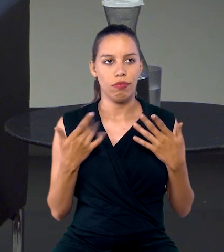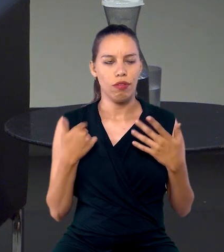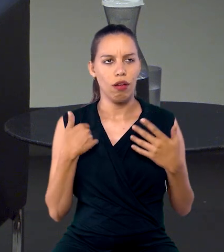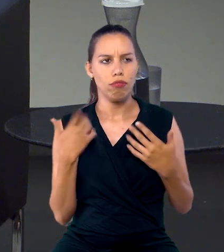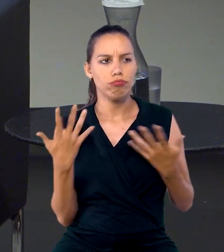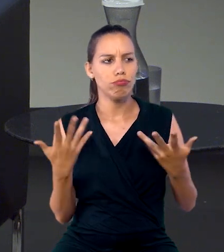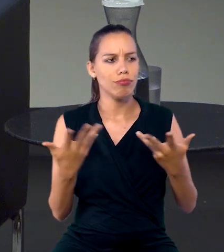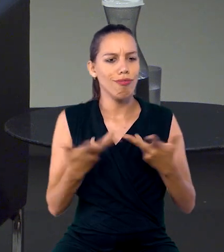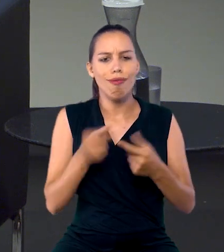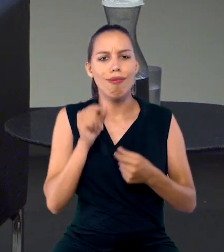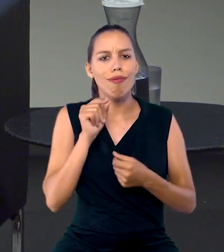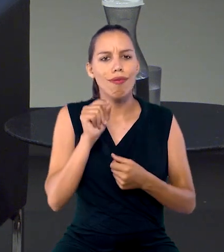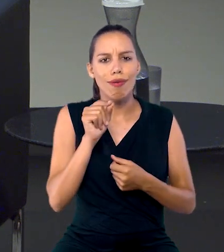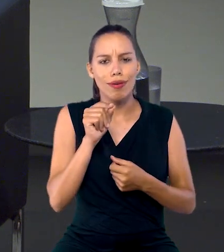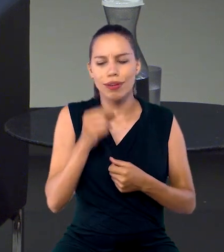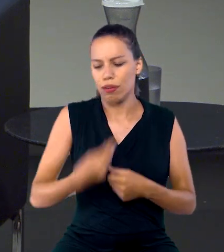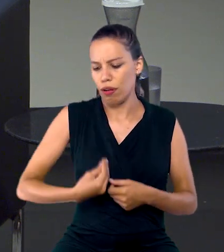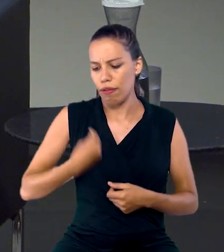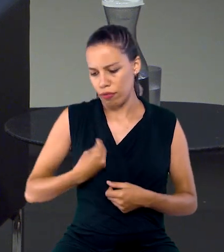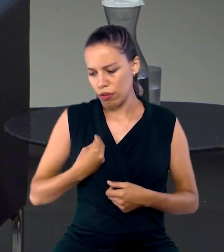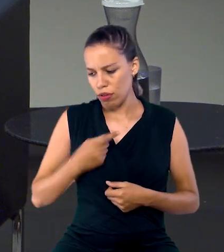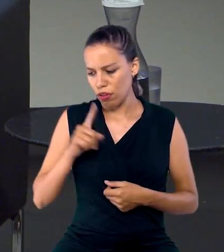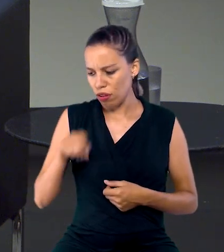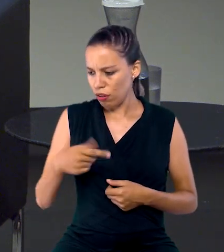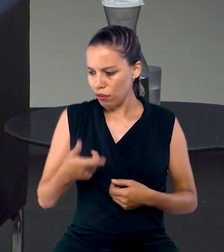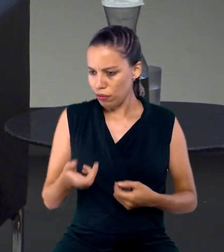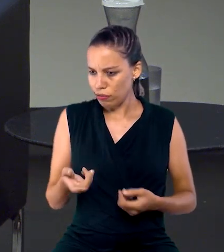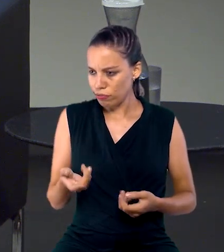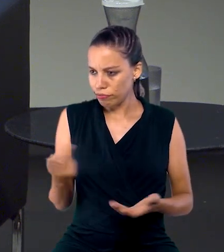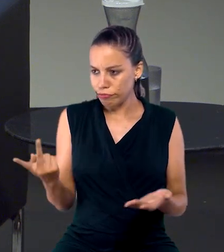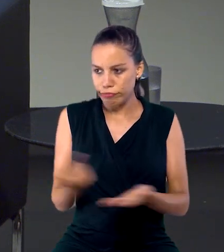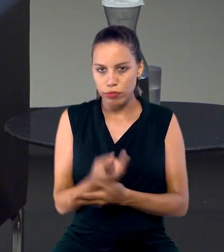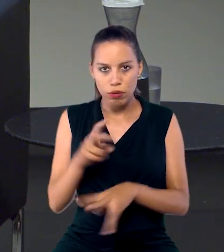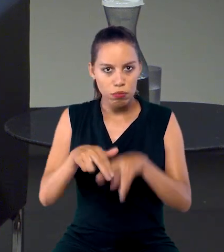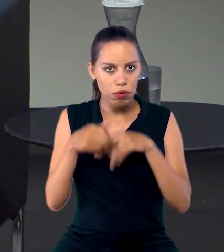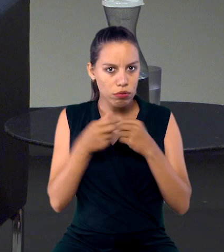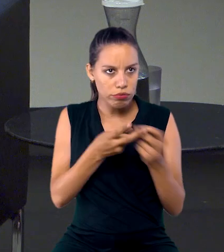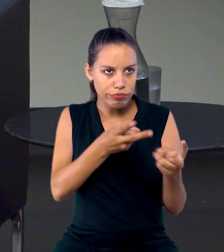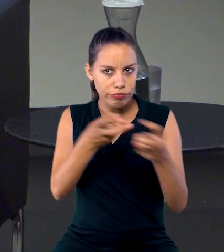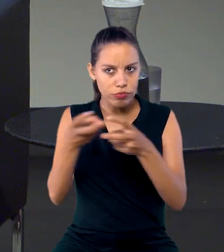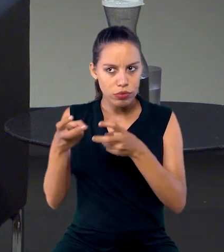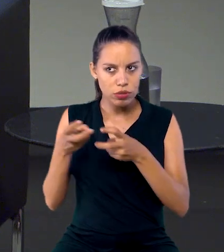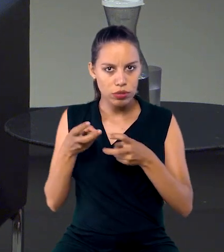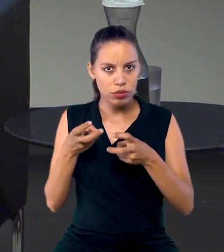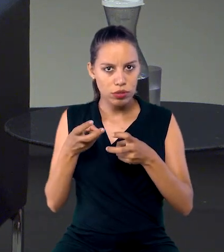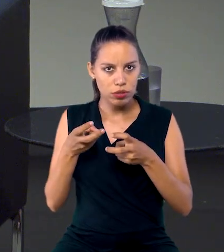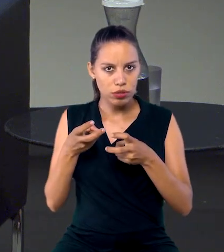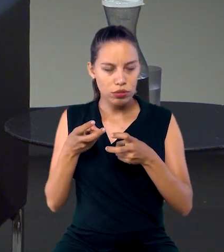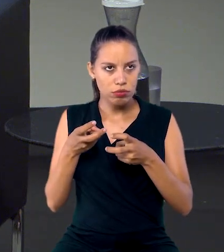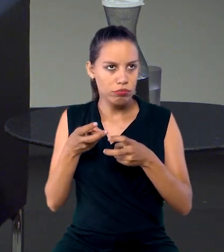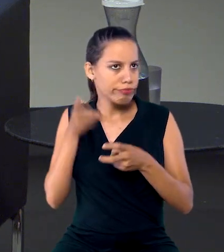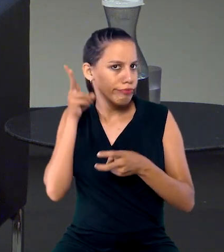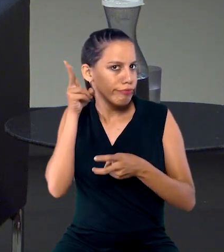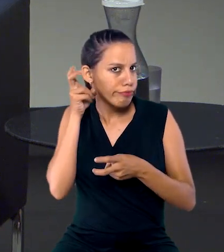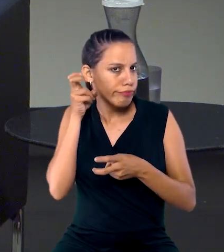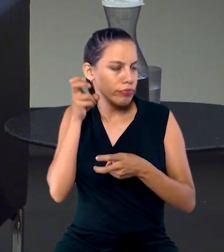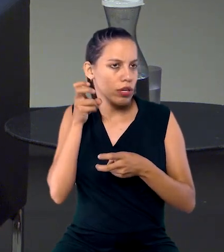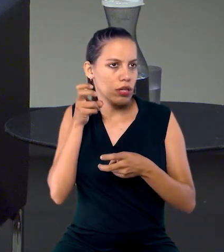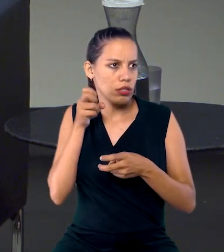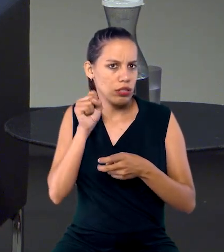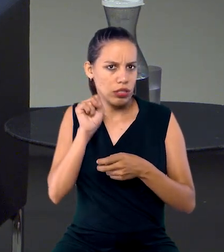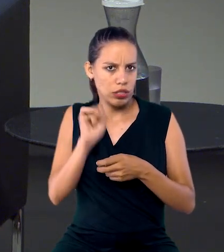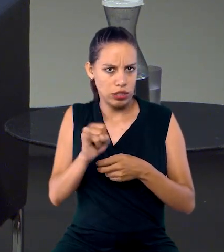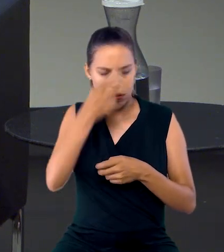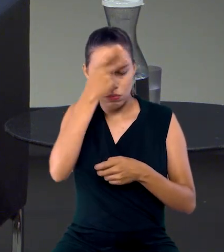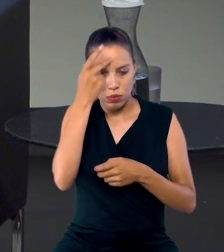Acho que a maravilha toda da vida, a vida chega pela escuta. E eu, né, se alguém já leu algum